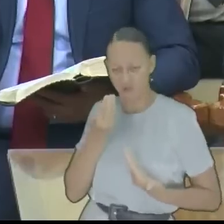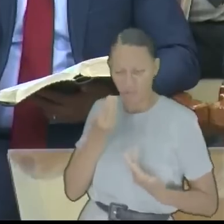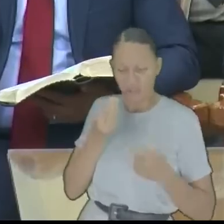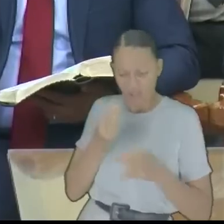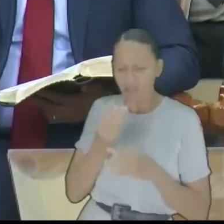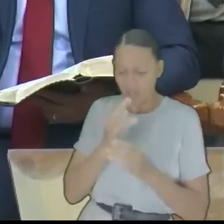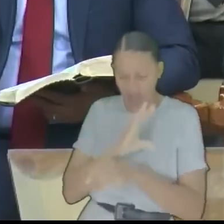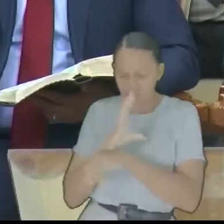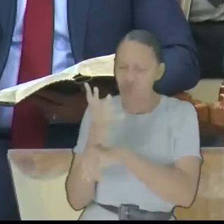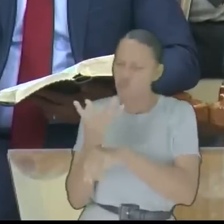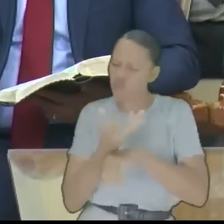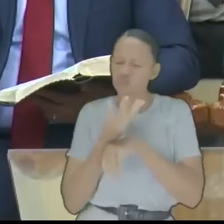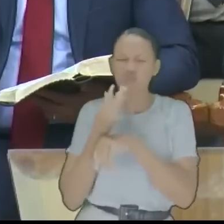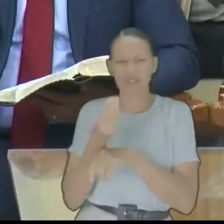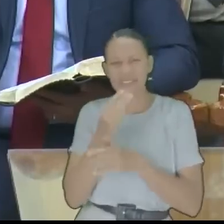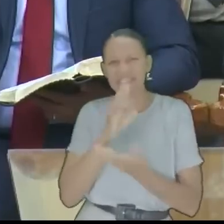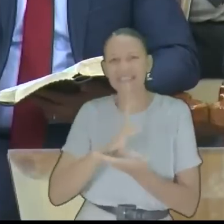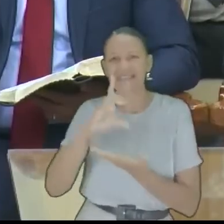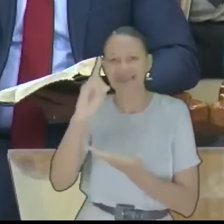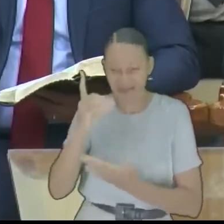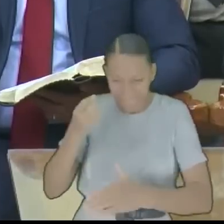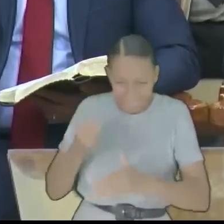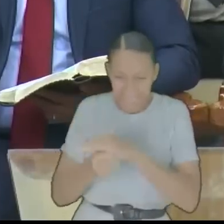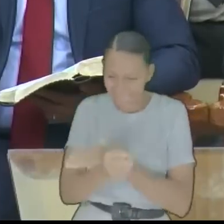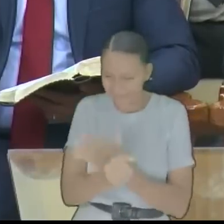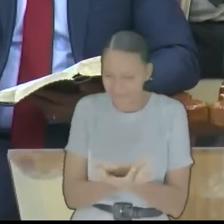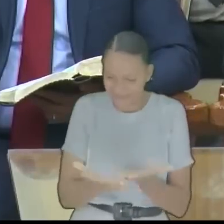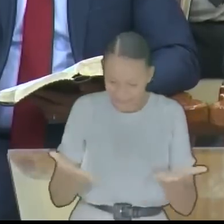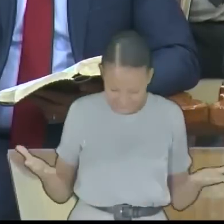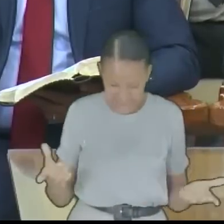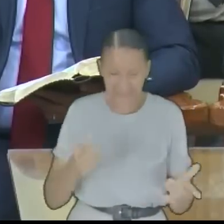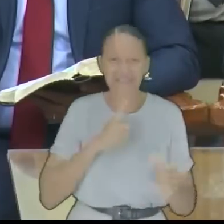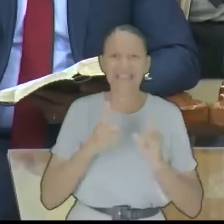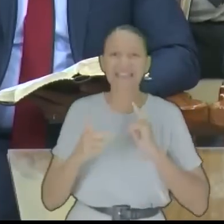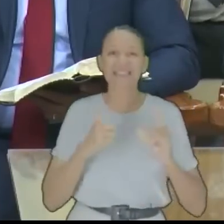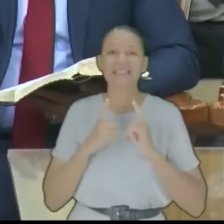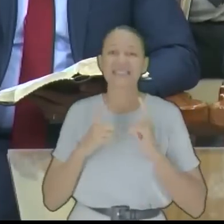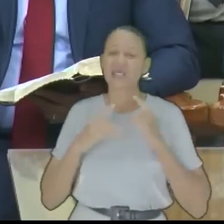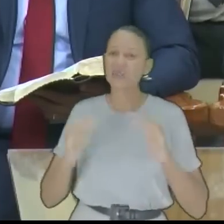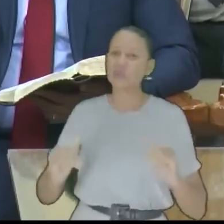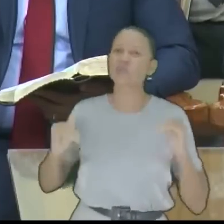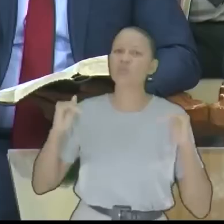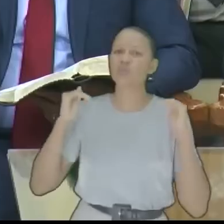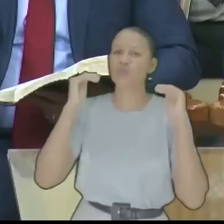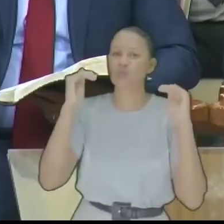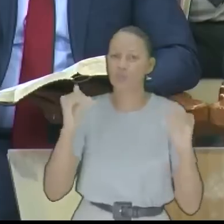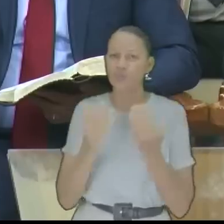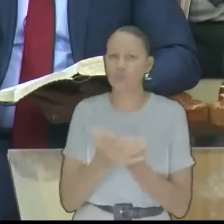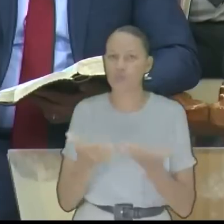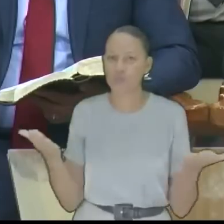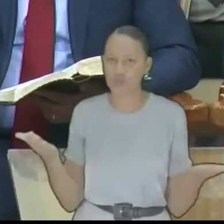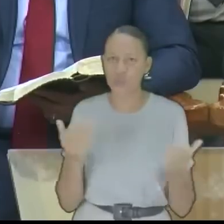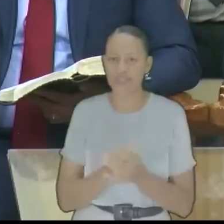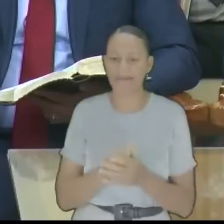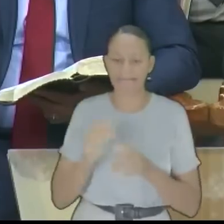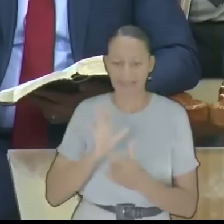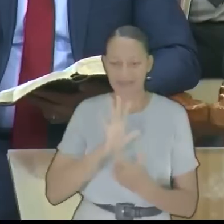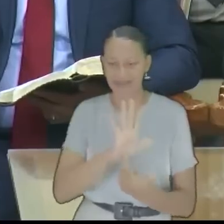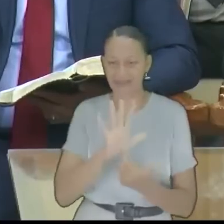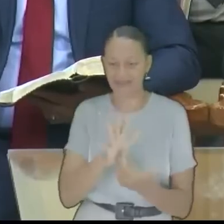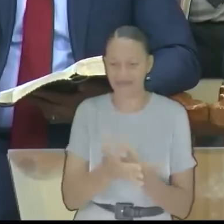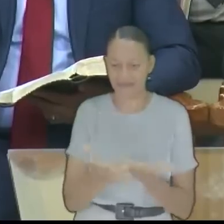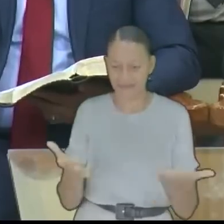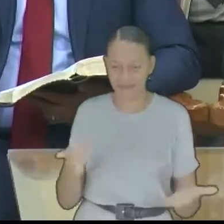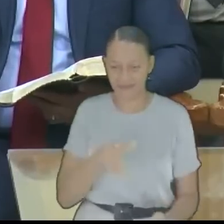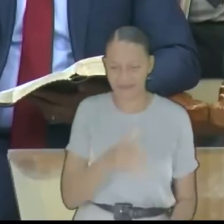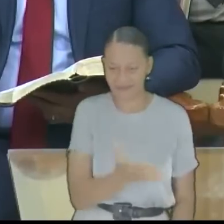de Deus é quem vai ser colocada em posição de supremacia, em posição de destaque.